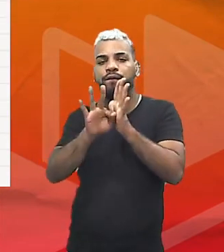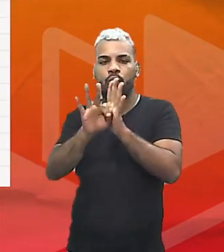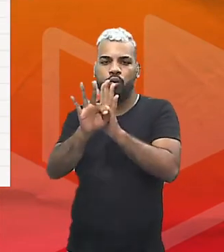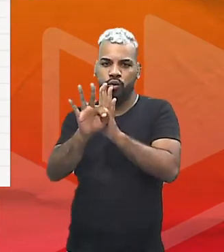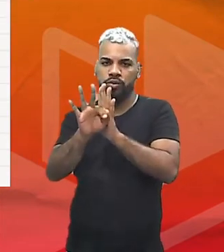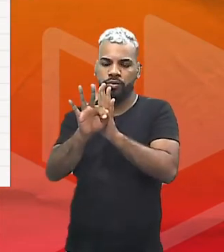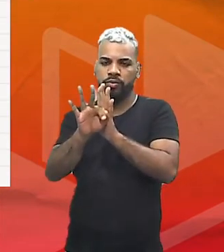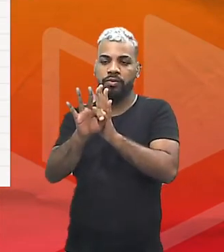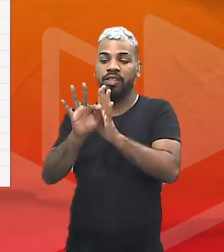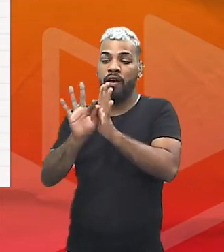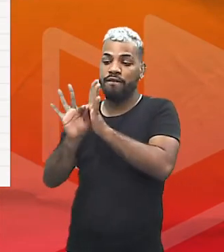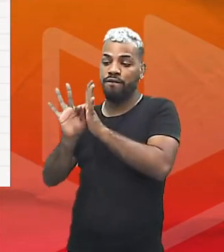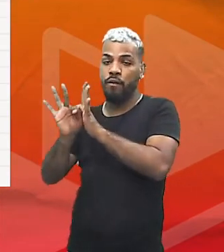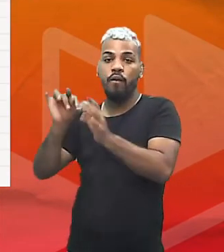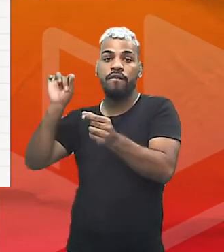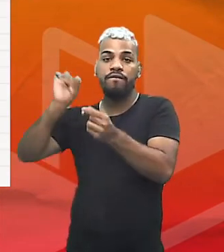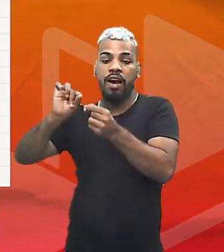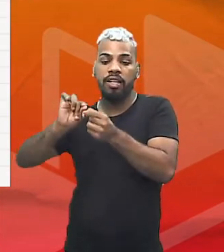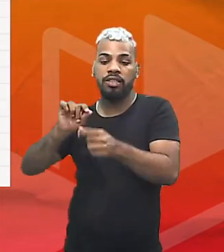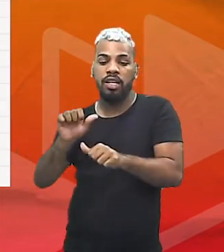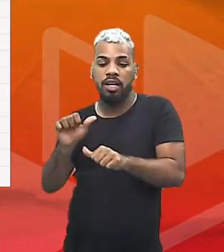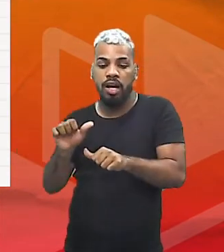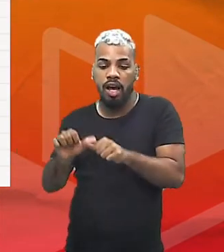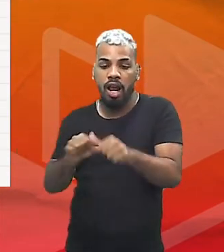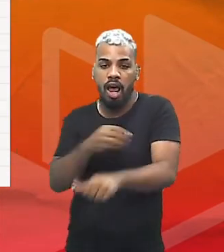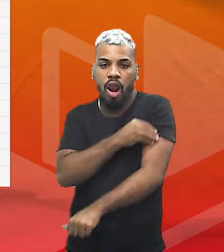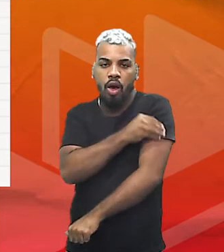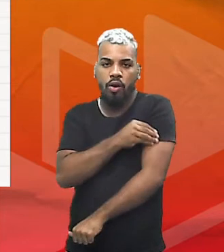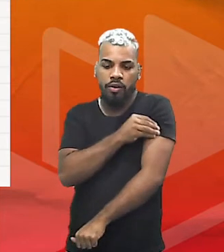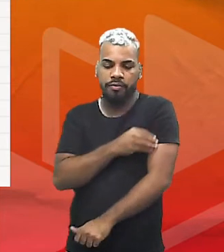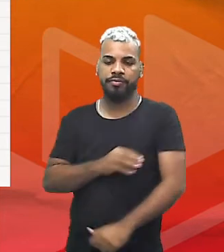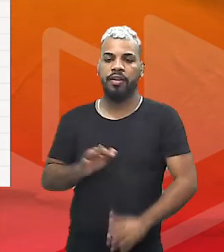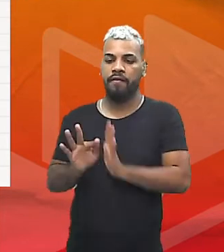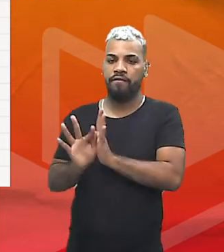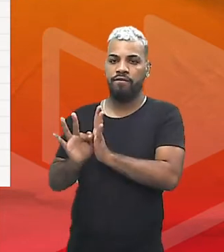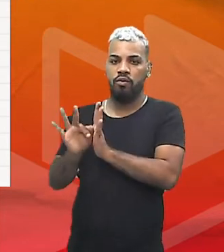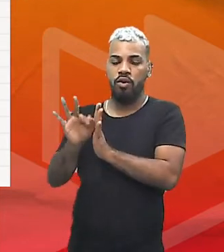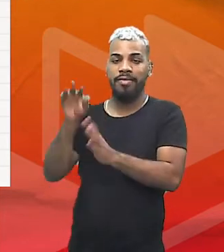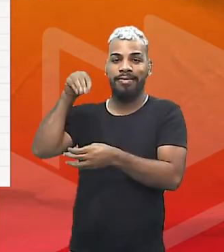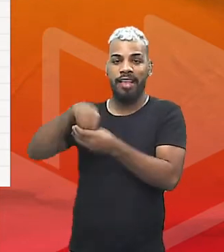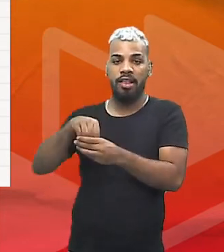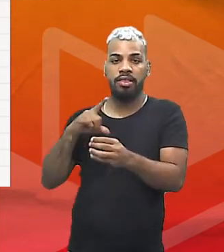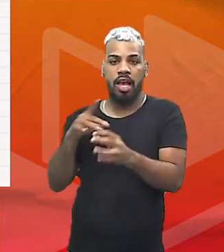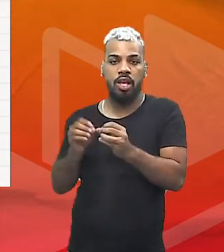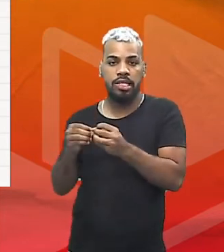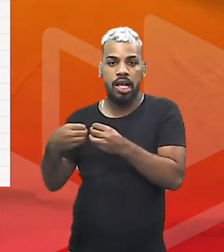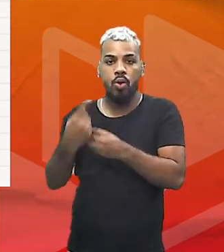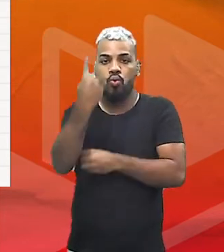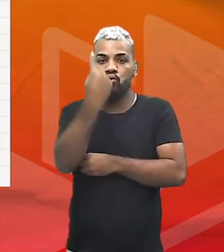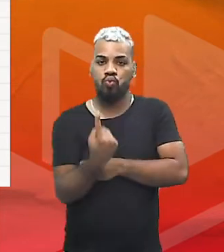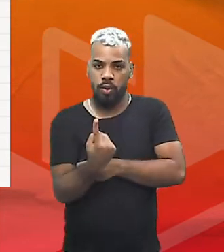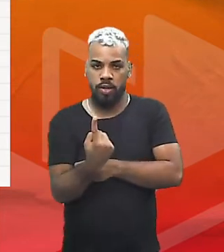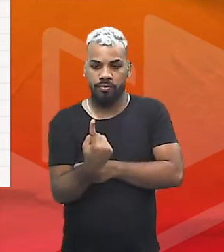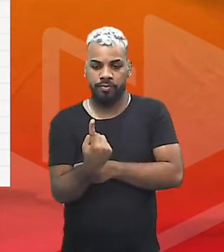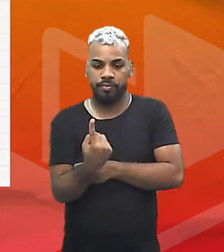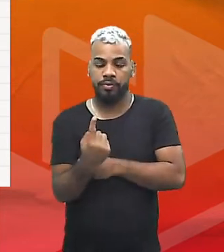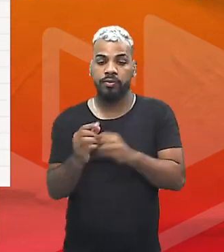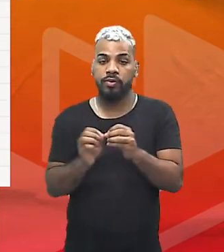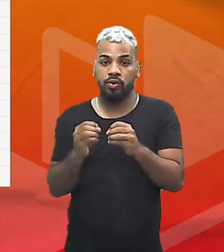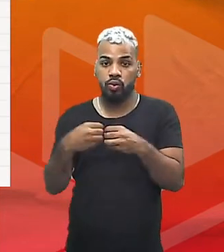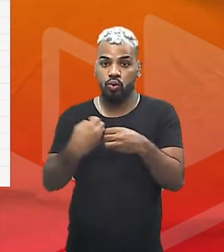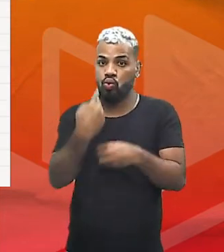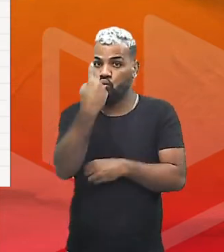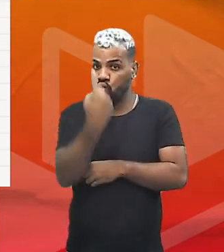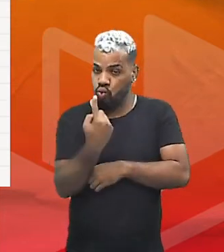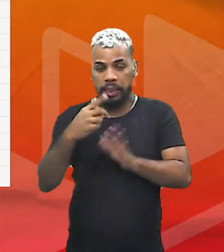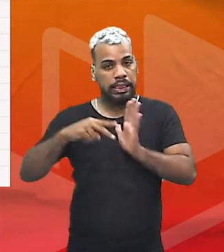são fungos formados só de uma célula aí a gente esquecer um fungo unicelular e além de você ter